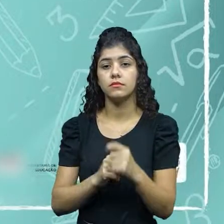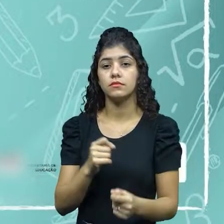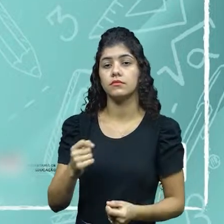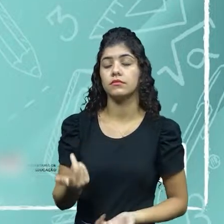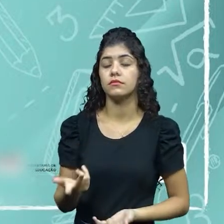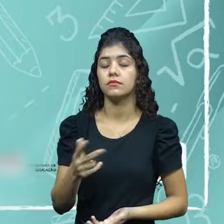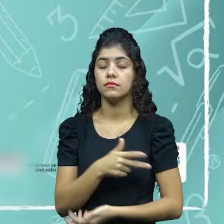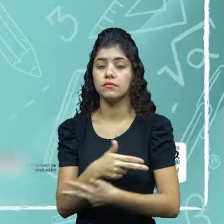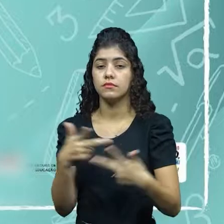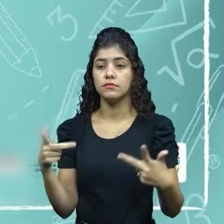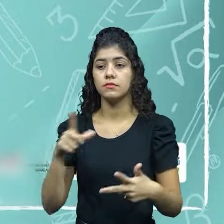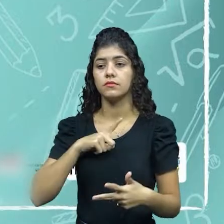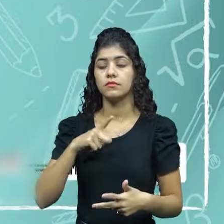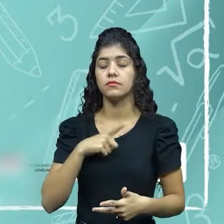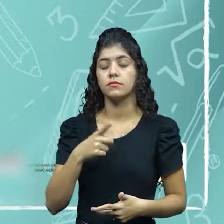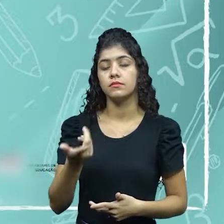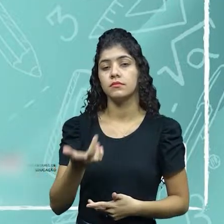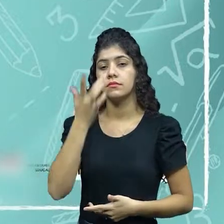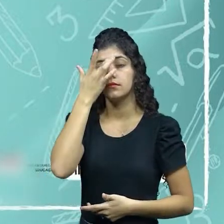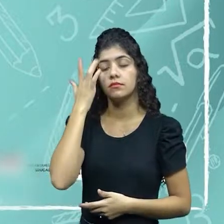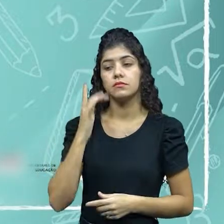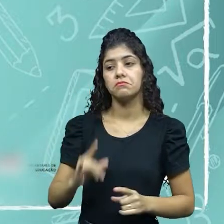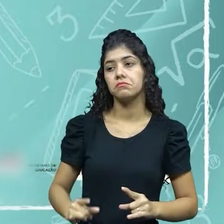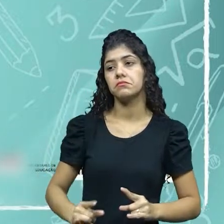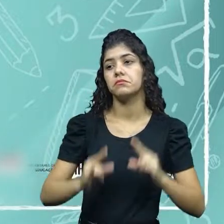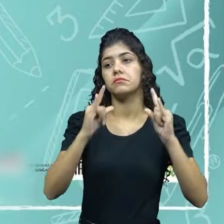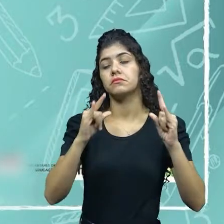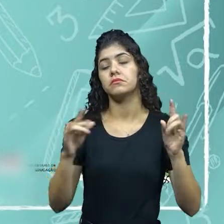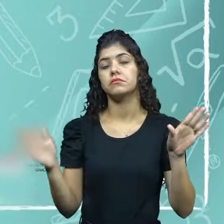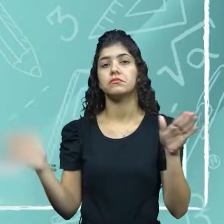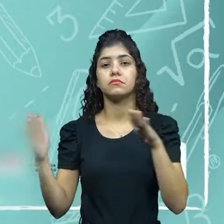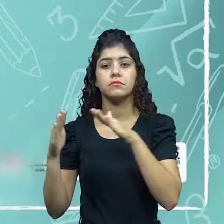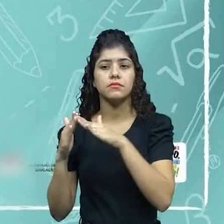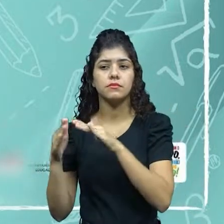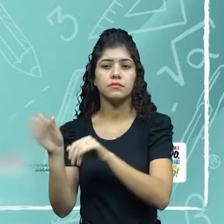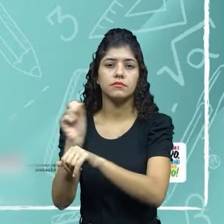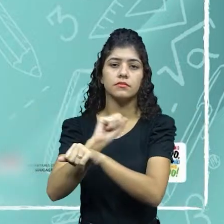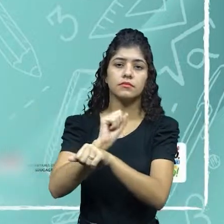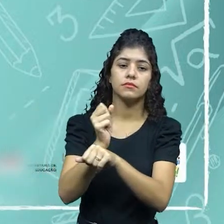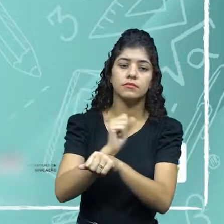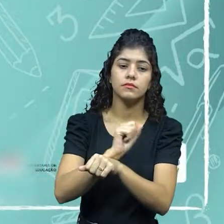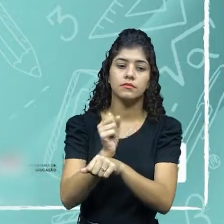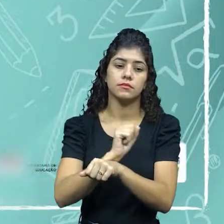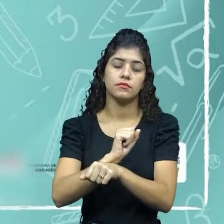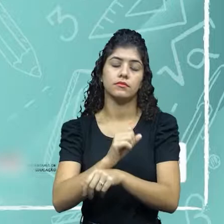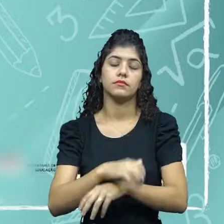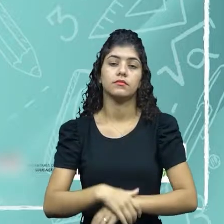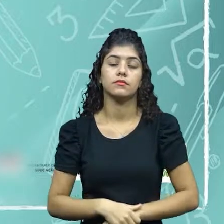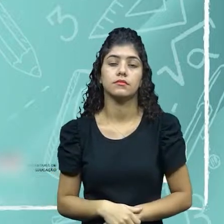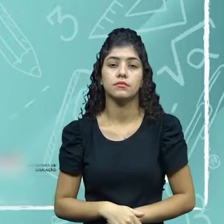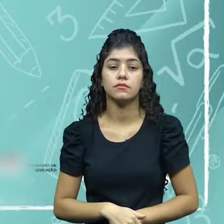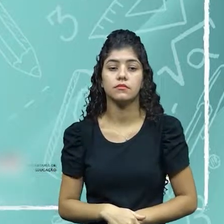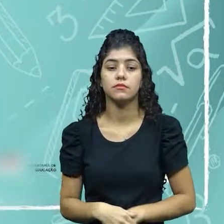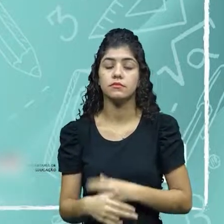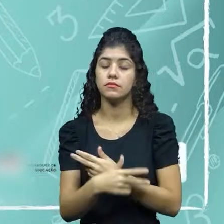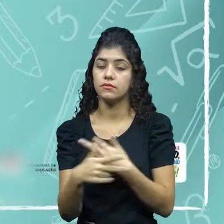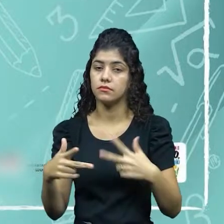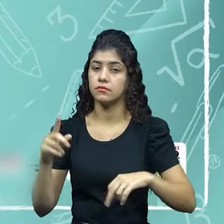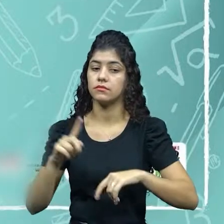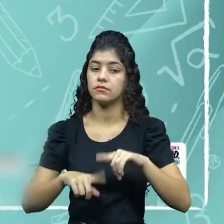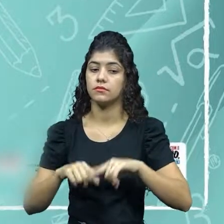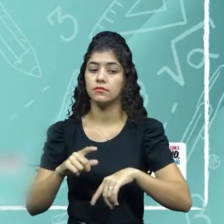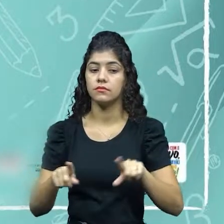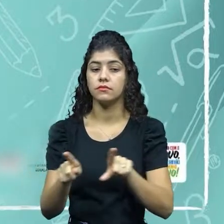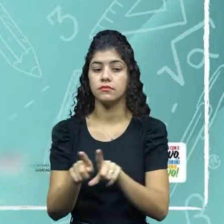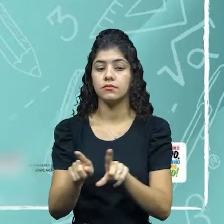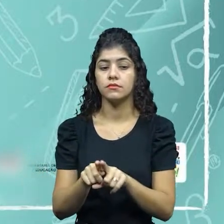né? sobre prédios, sobre essa ideia de propriedades, são atributos materiais. E